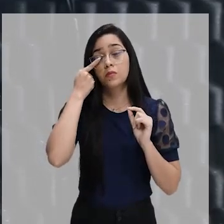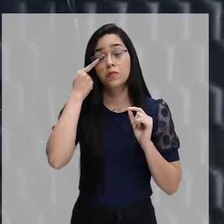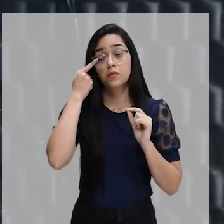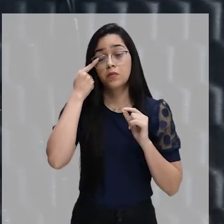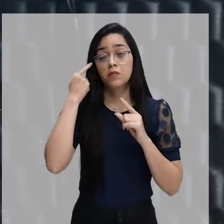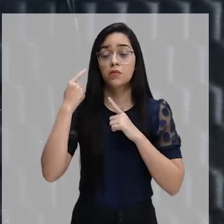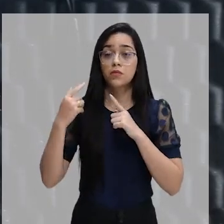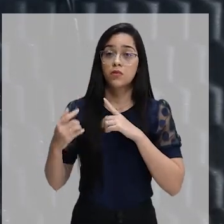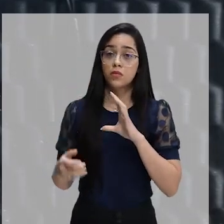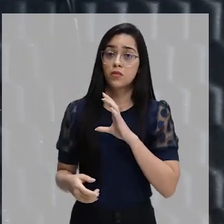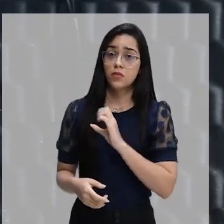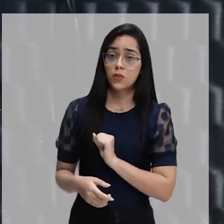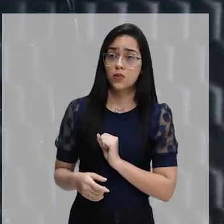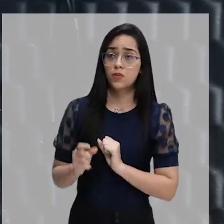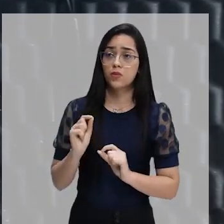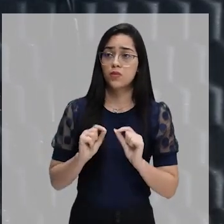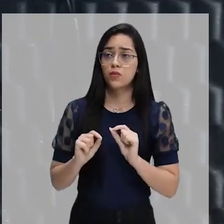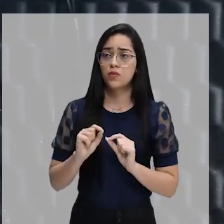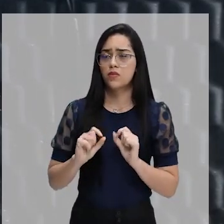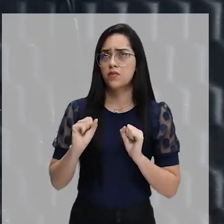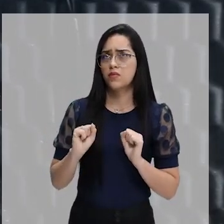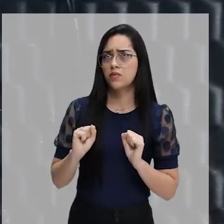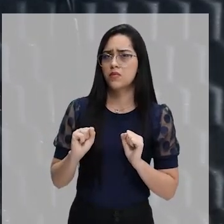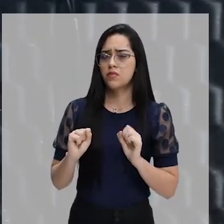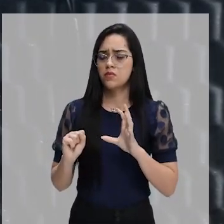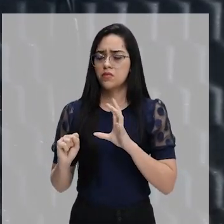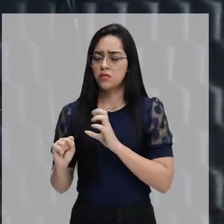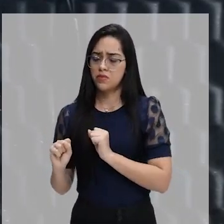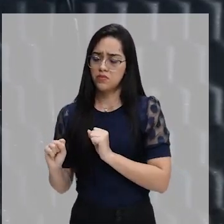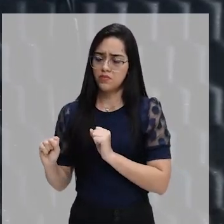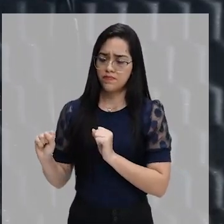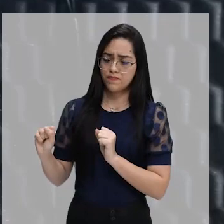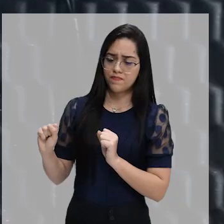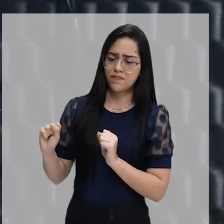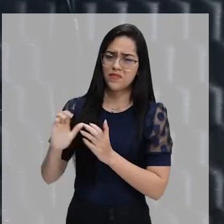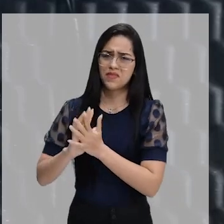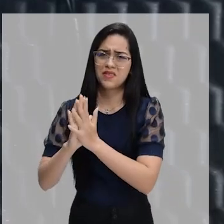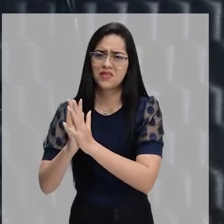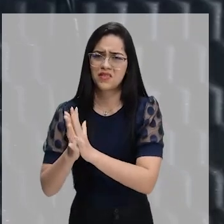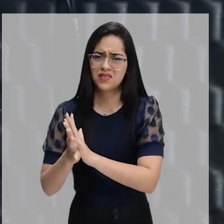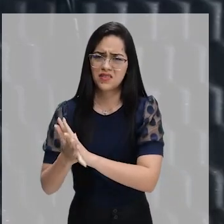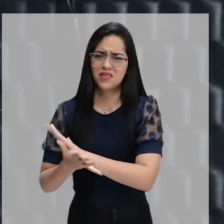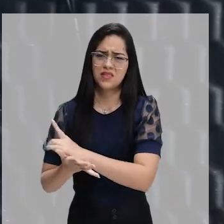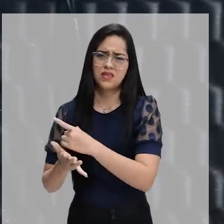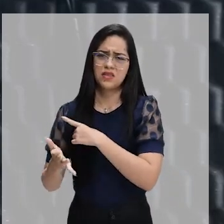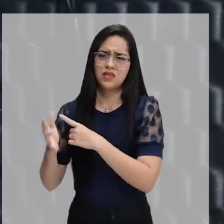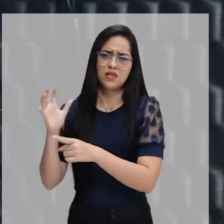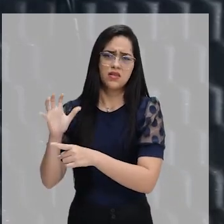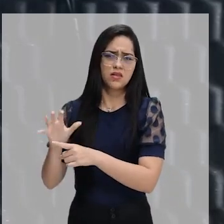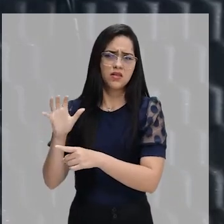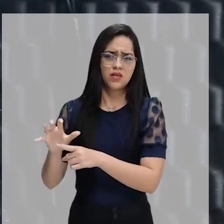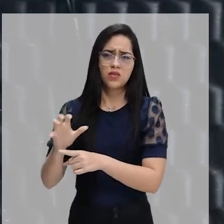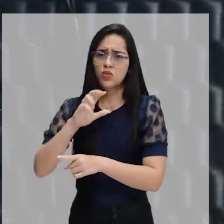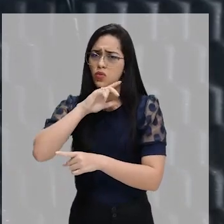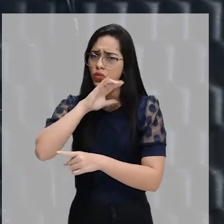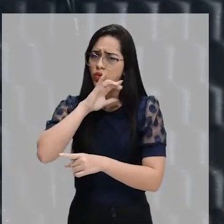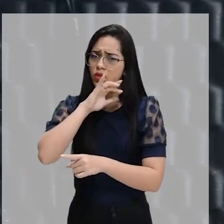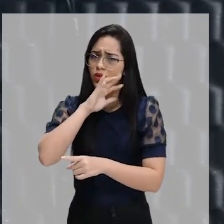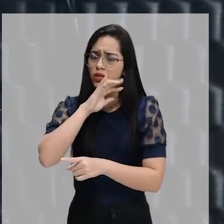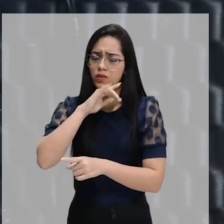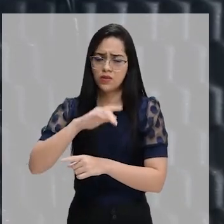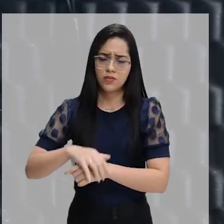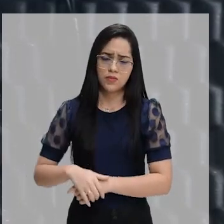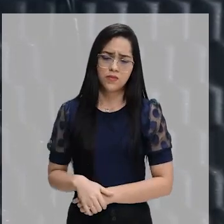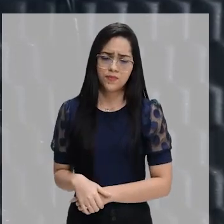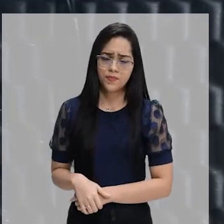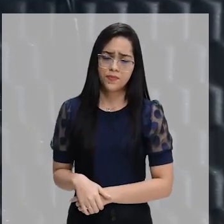tinha um amor mercenário. Já dá para imaginar que tipo de relacionamento o autor, né, o eu lírico, tinha com a